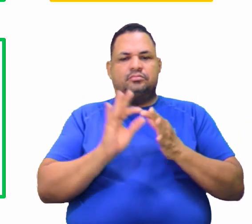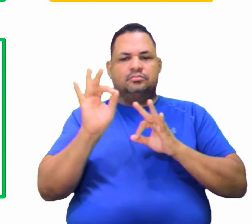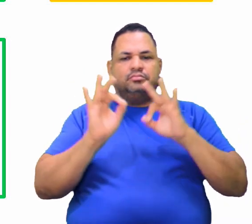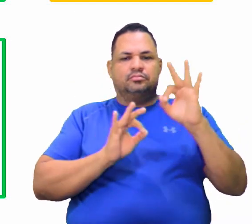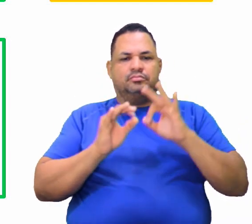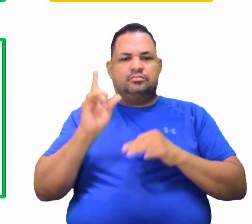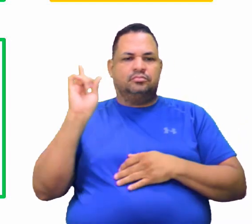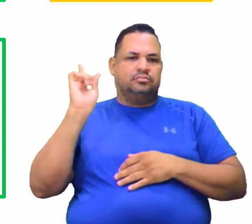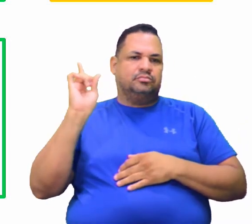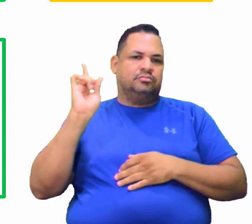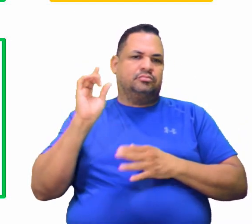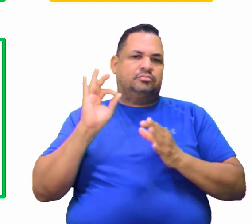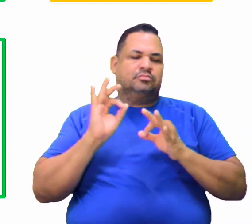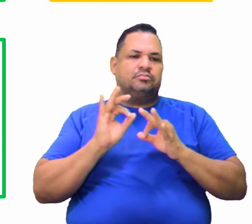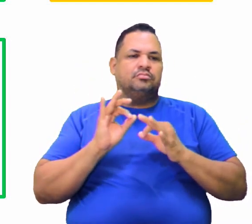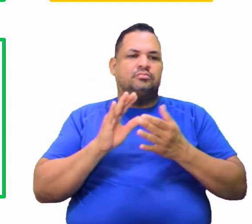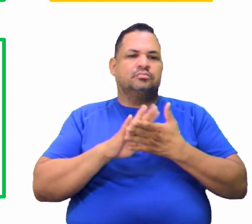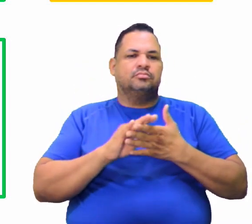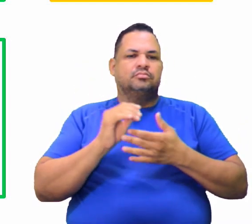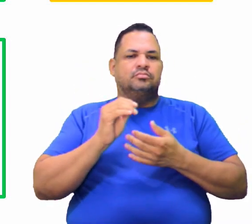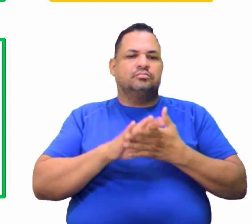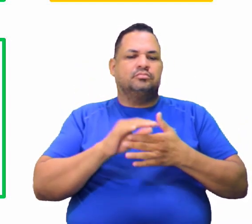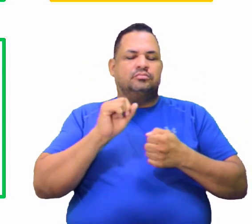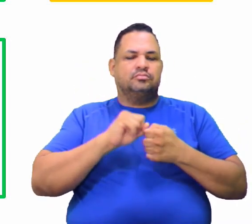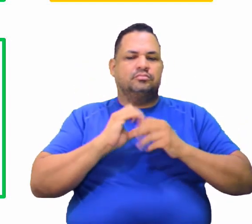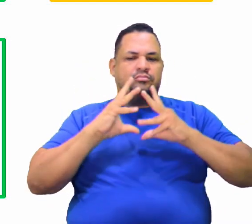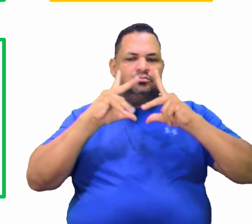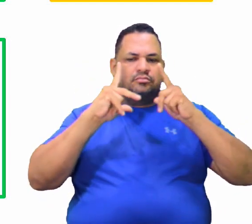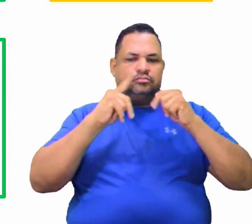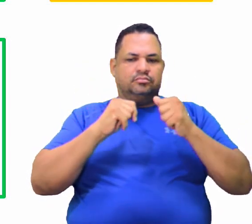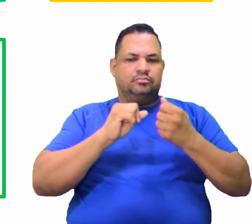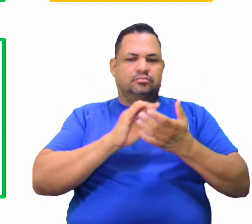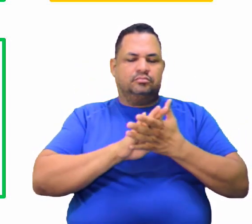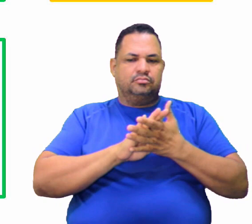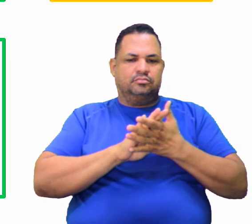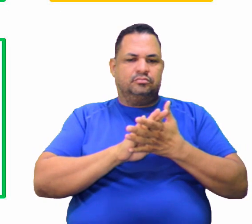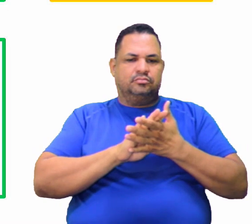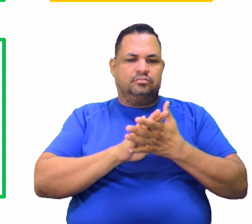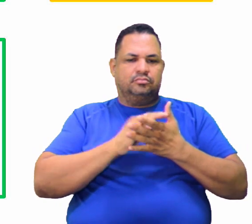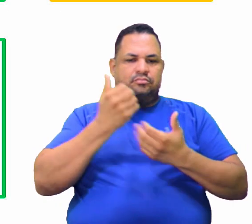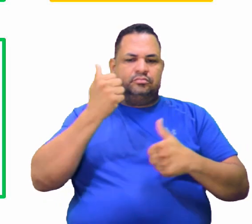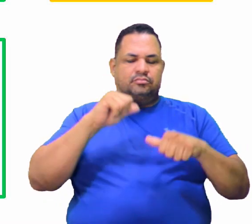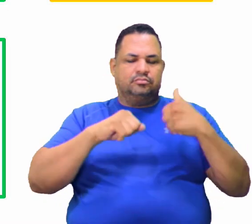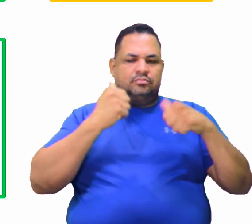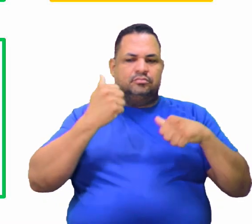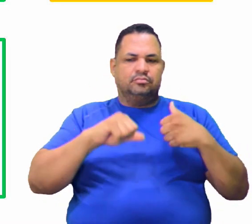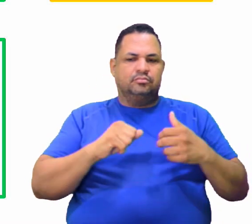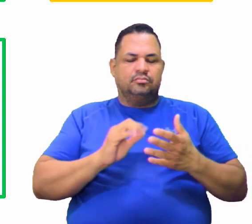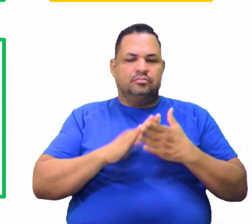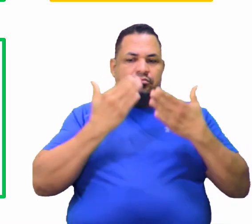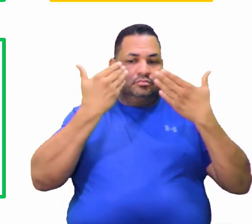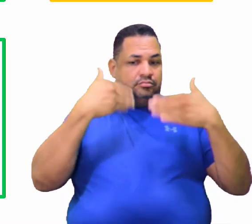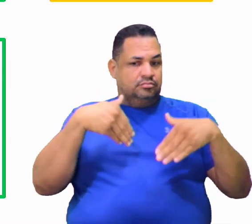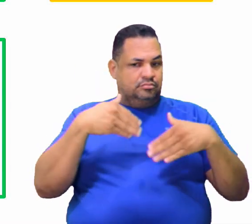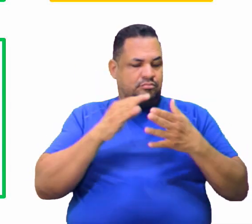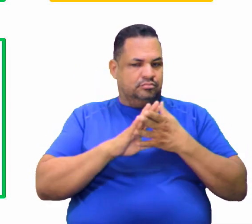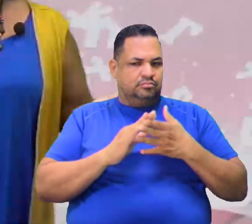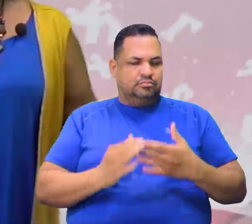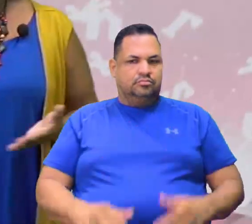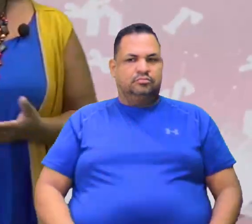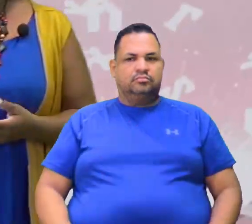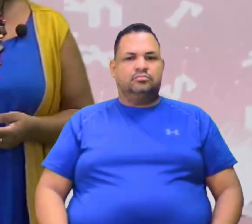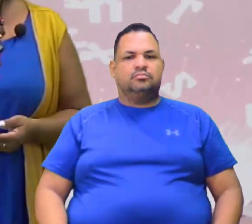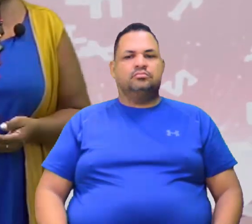esquema aqui, você vai gabaritar na sua avaliação. Beleza?